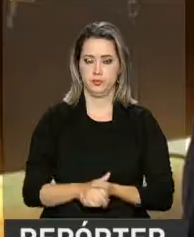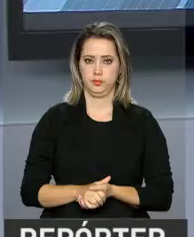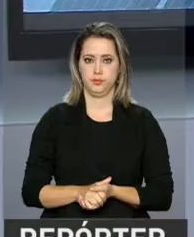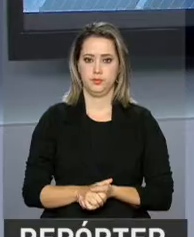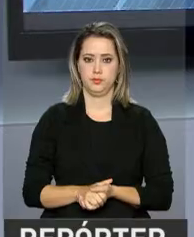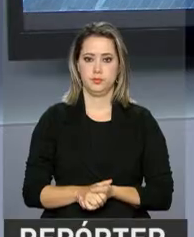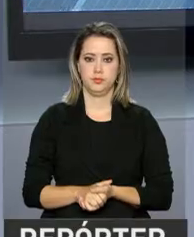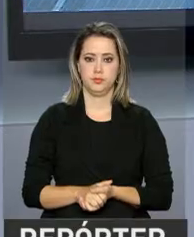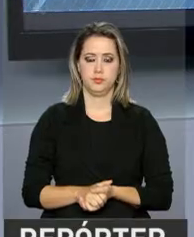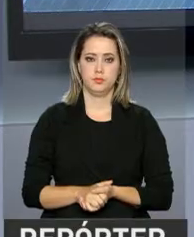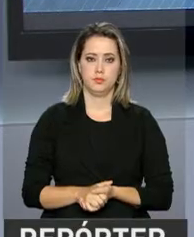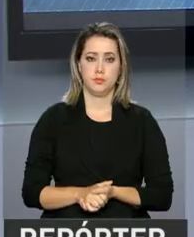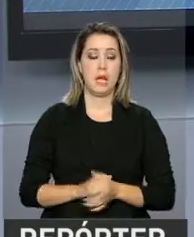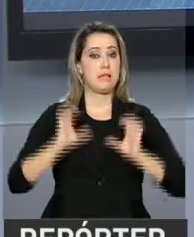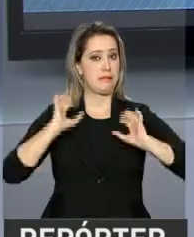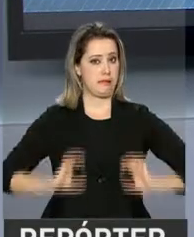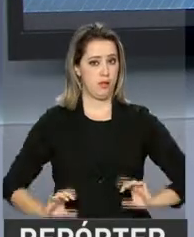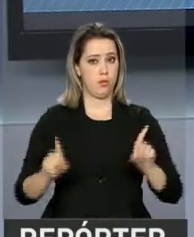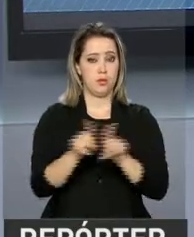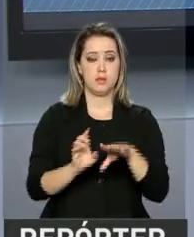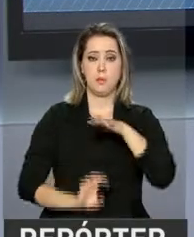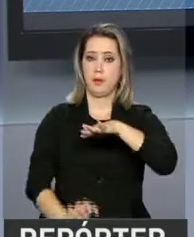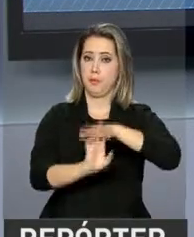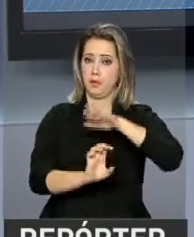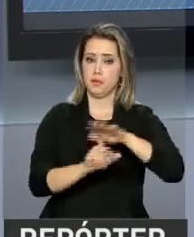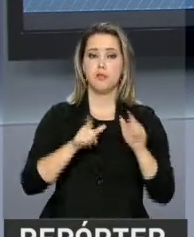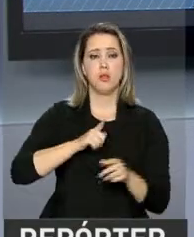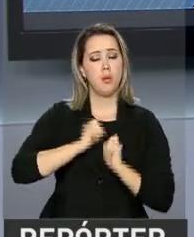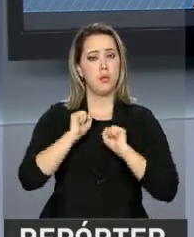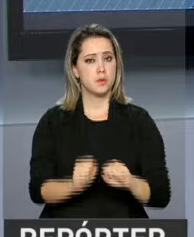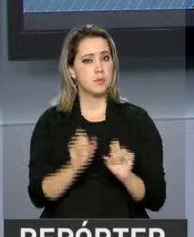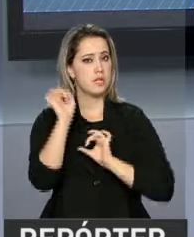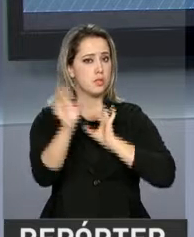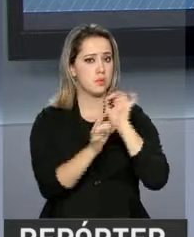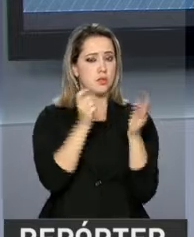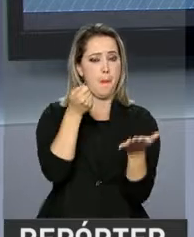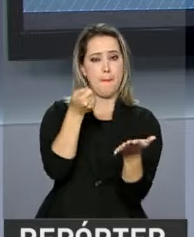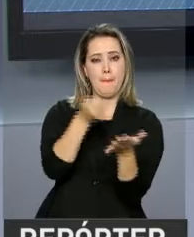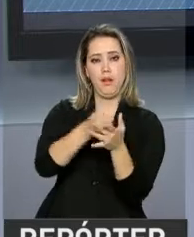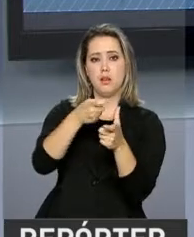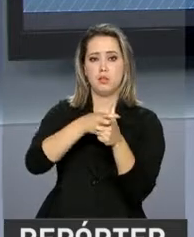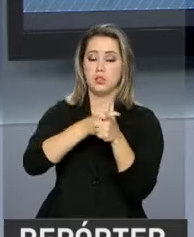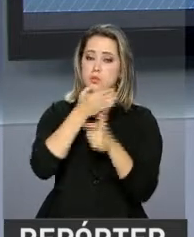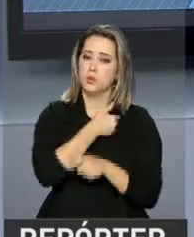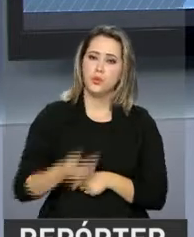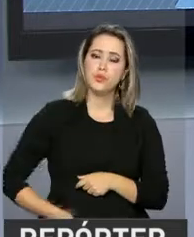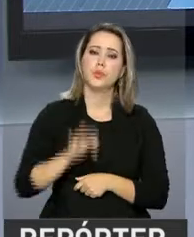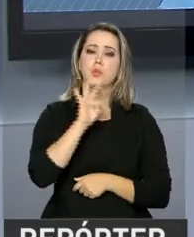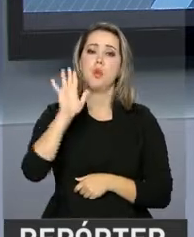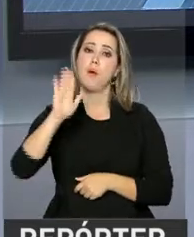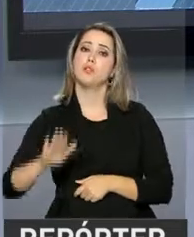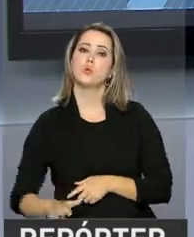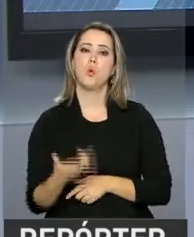filho cidadãos e empresas vão ter condições especiais para negociarem dívidas comunhão com descontos que podem